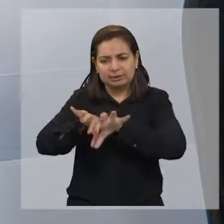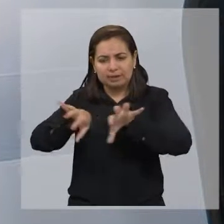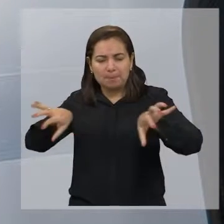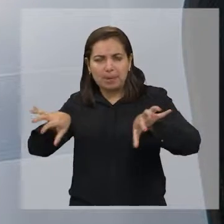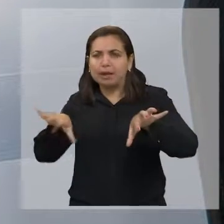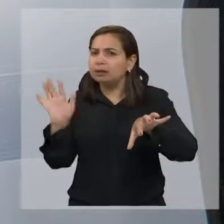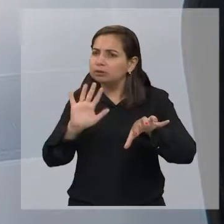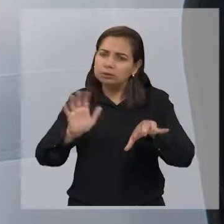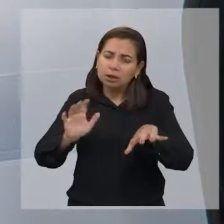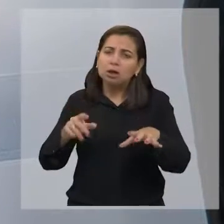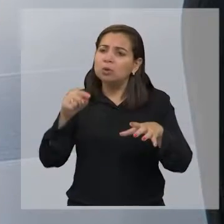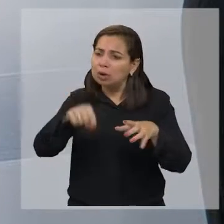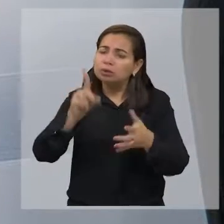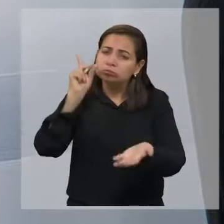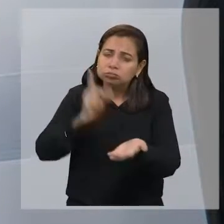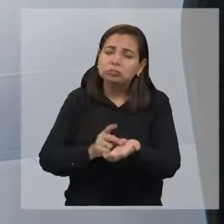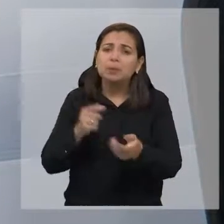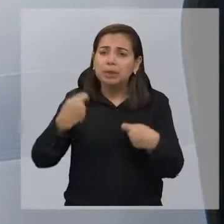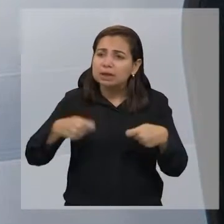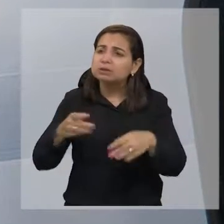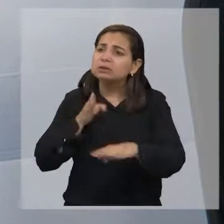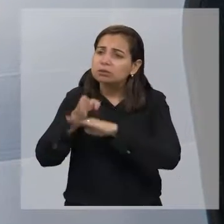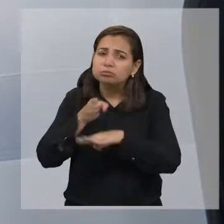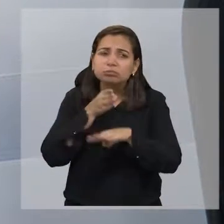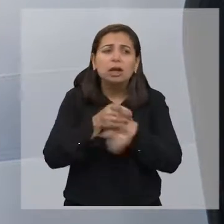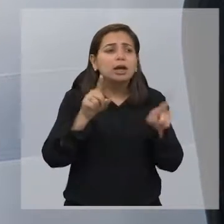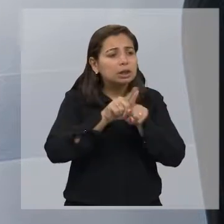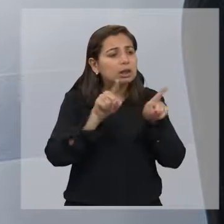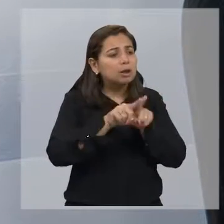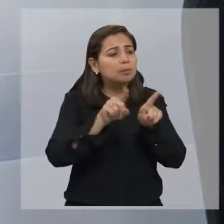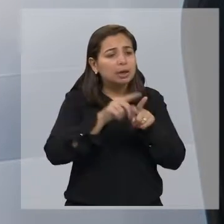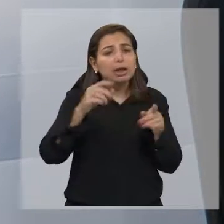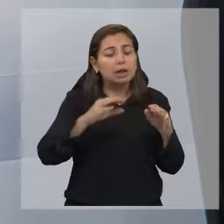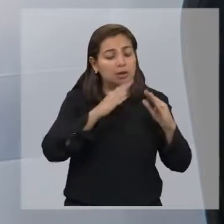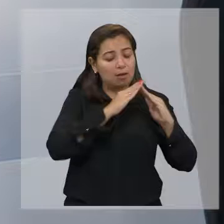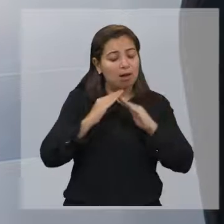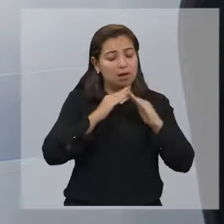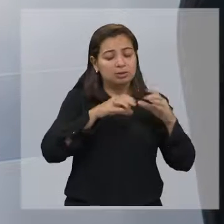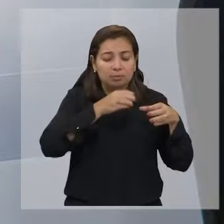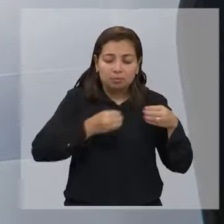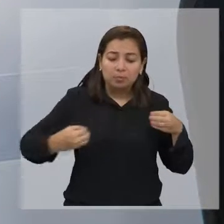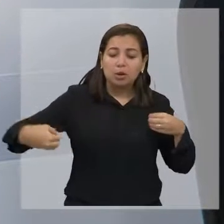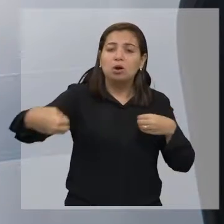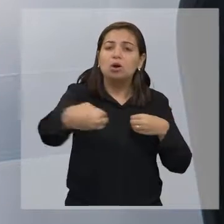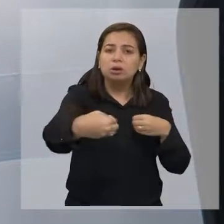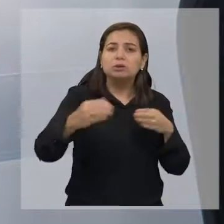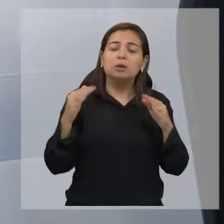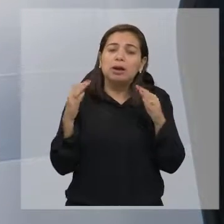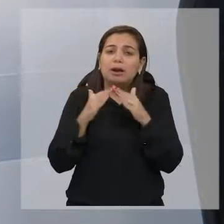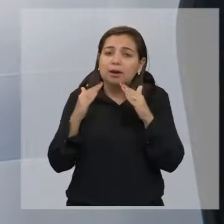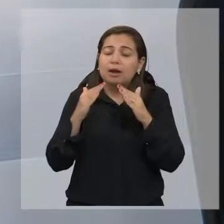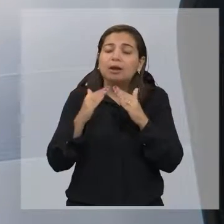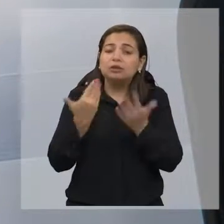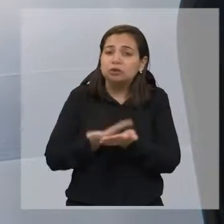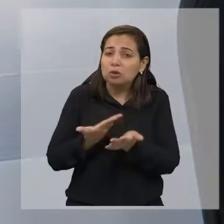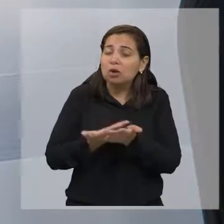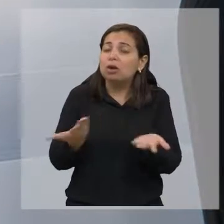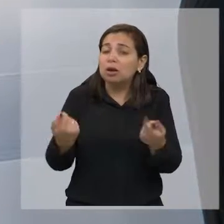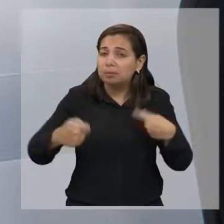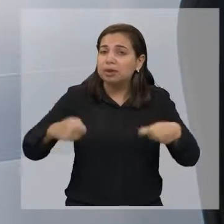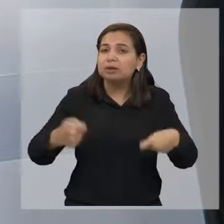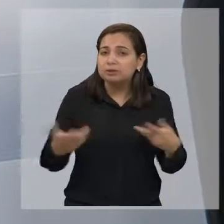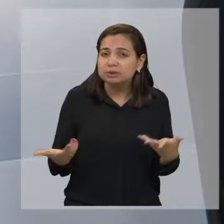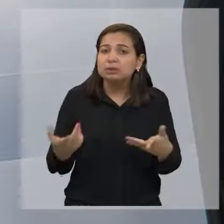estão inseridas. É preciso conversar com as comunidades. A nossa preocupação é exatamente esta, que a Comissão de Educação ela esteja para além